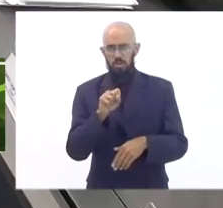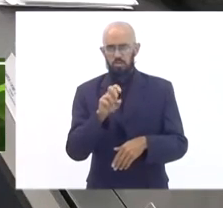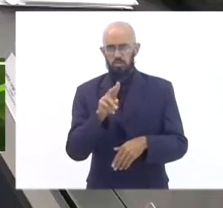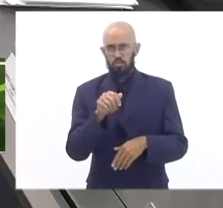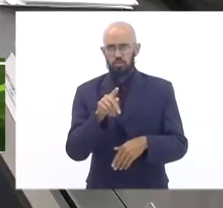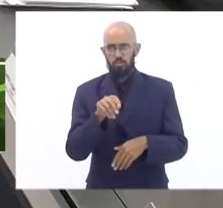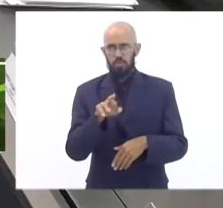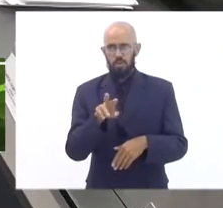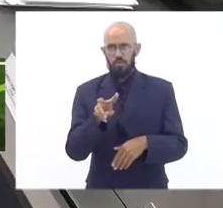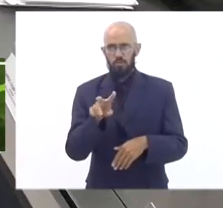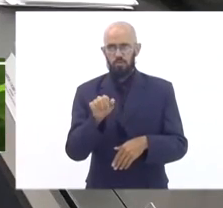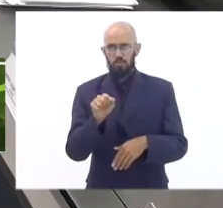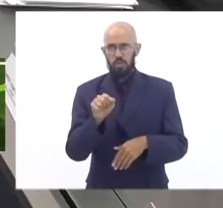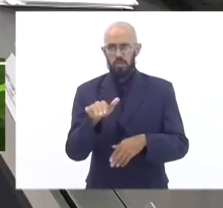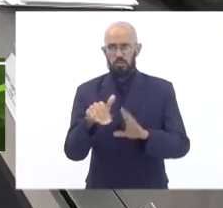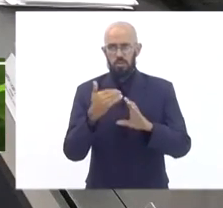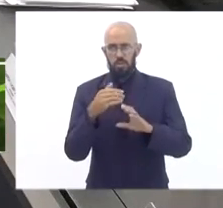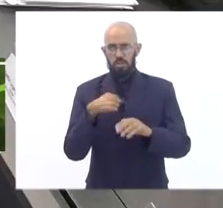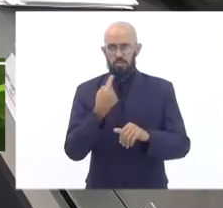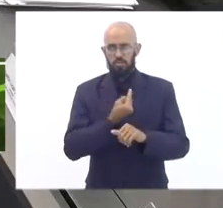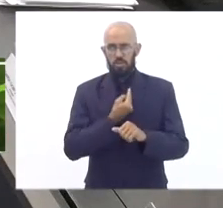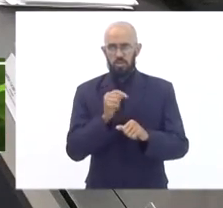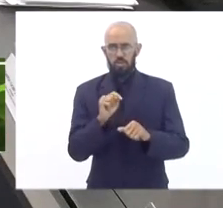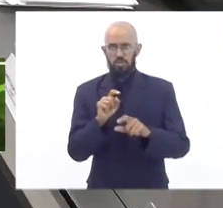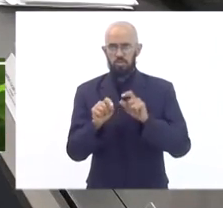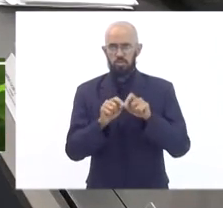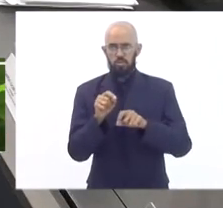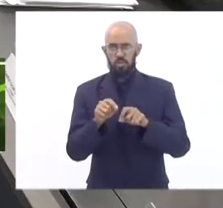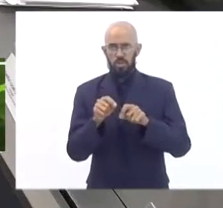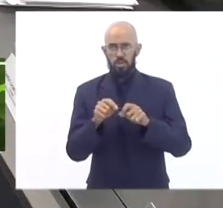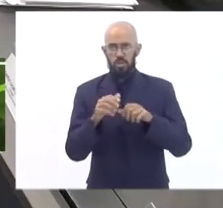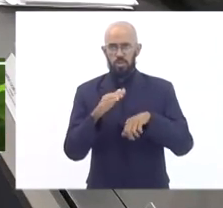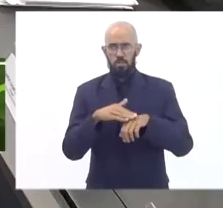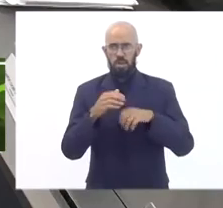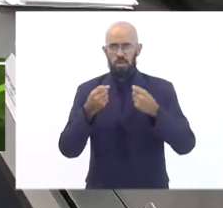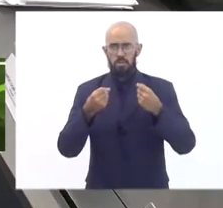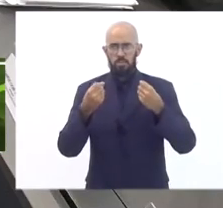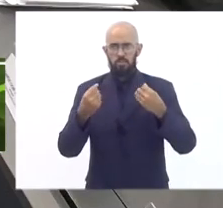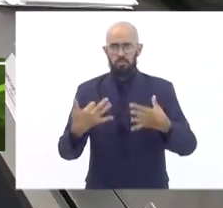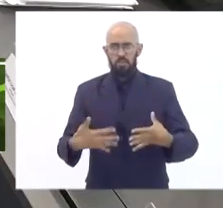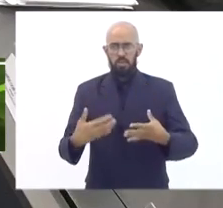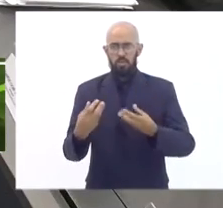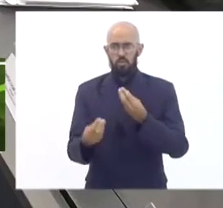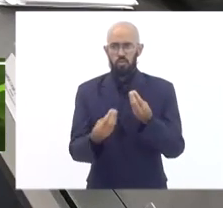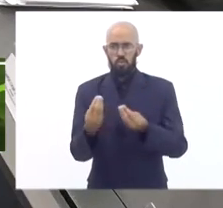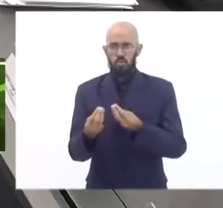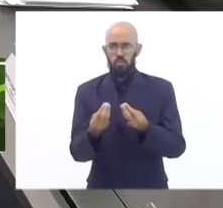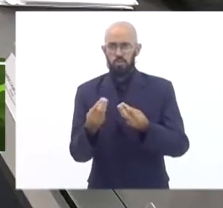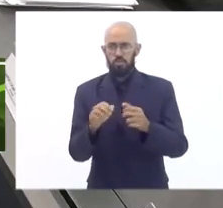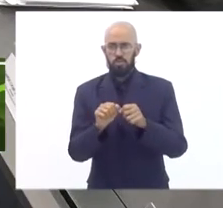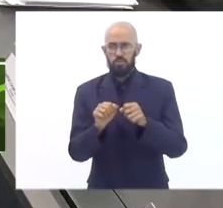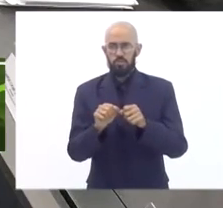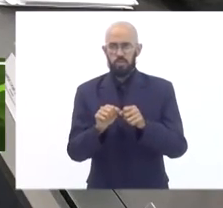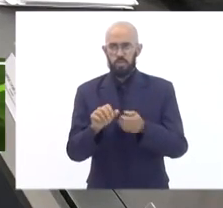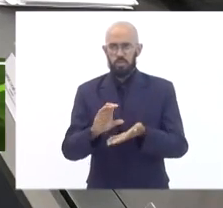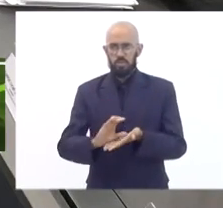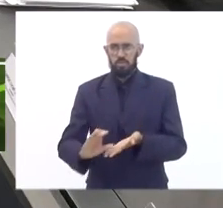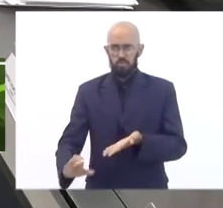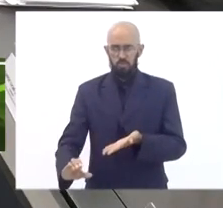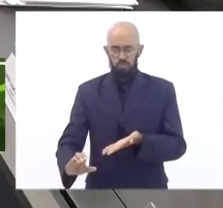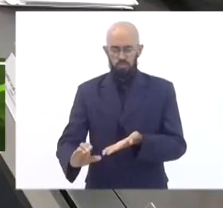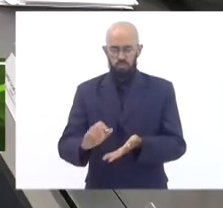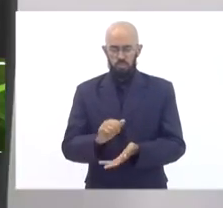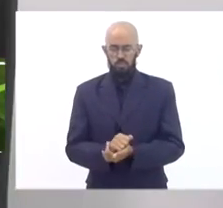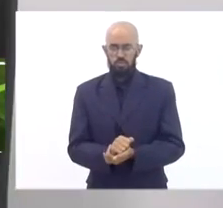né, de maneira o mais detalhadamente possível, como se deram esses investimentos que